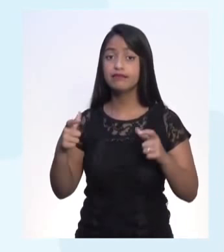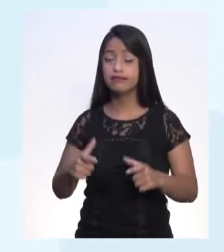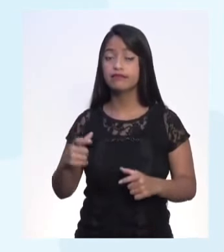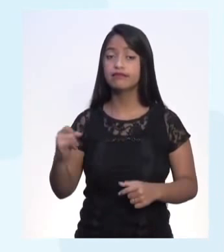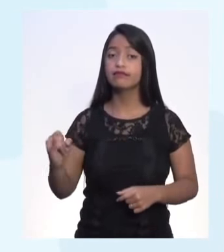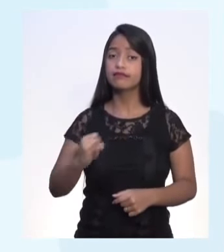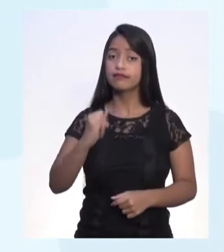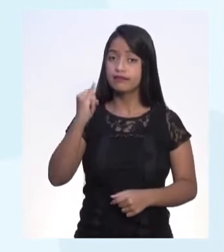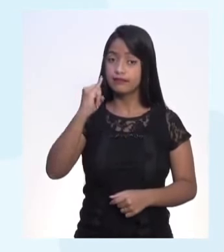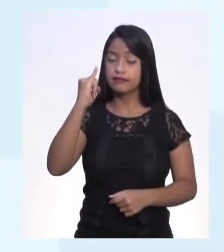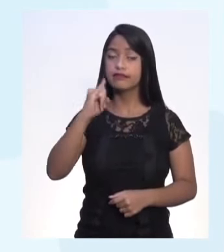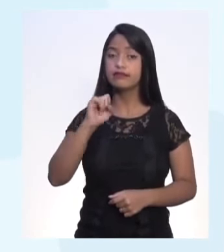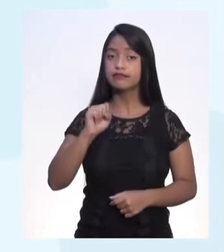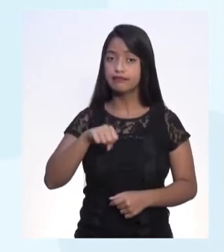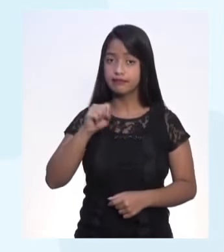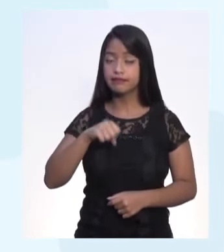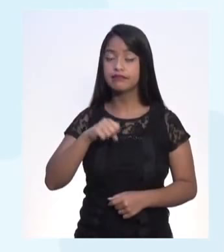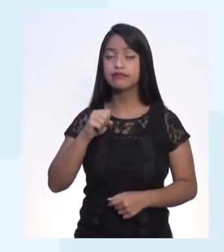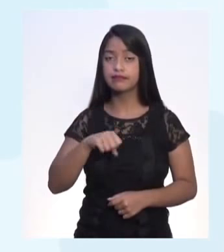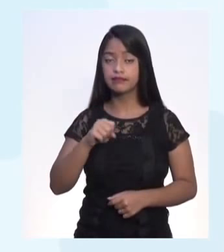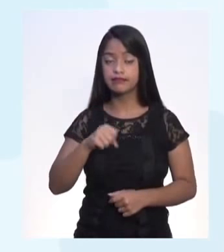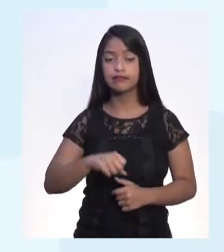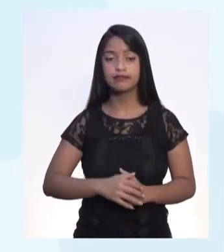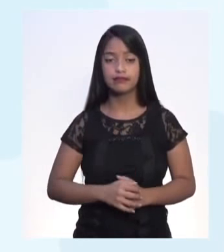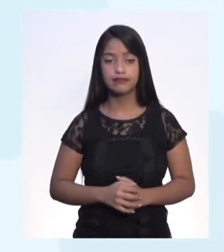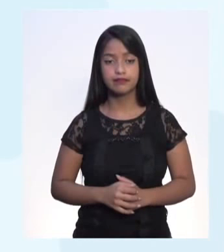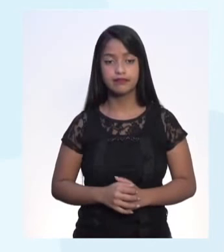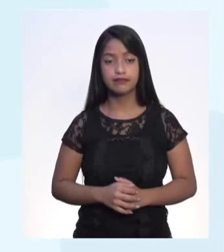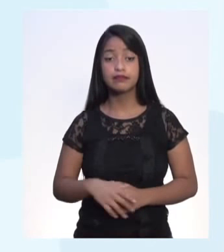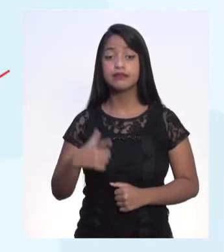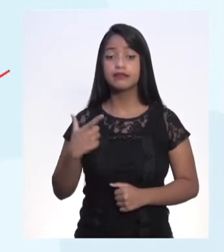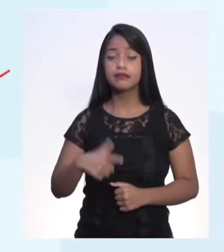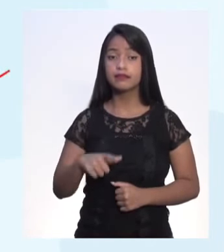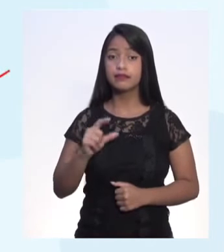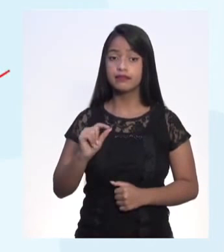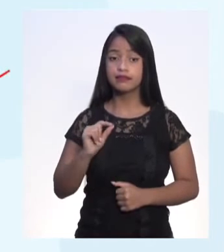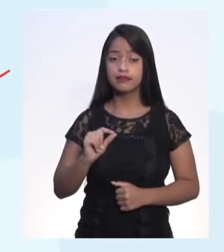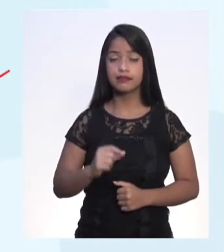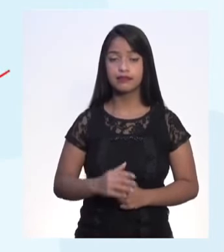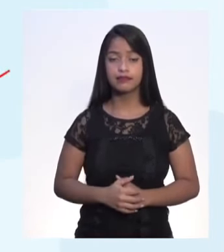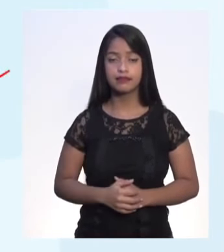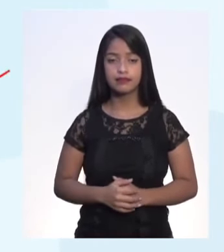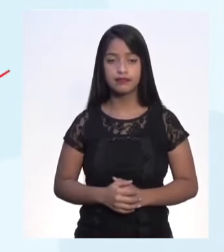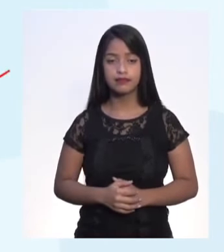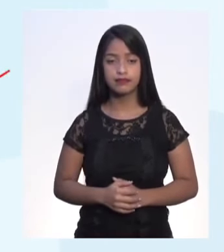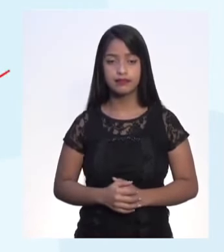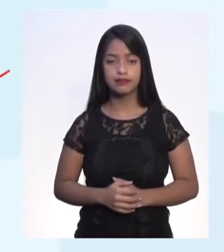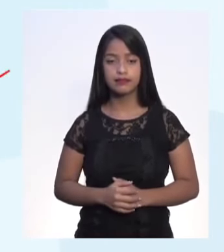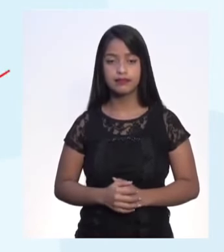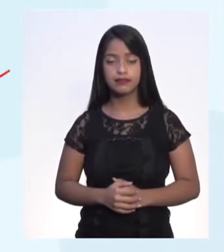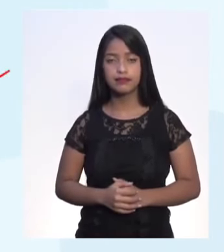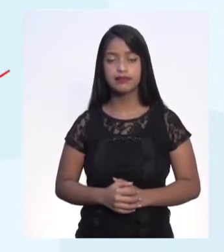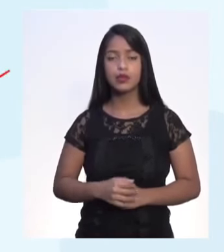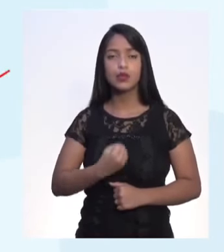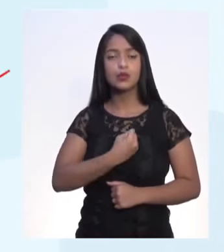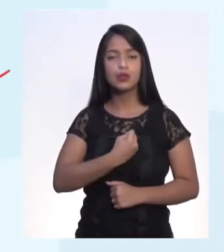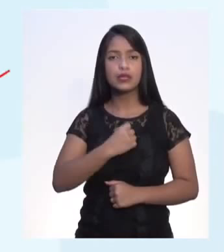ok então a posição do as setinhas aí indicavam o valor e ela não possui uma representação